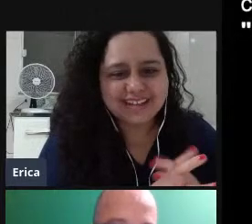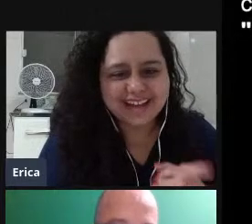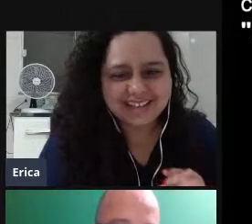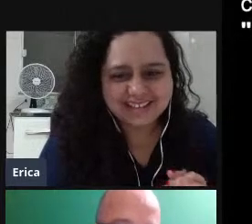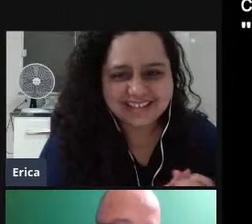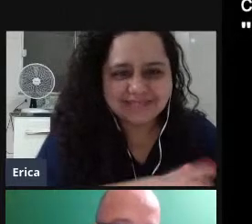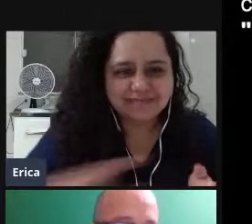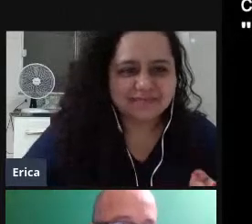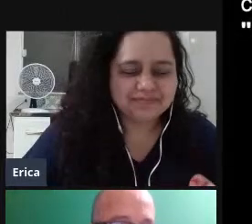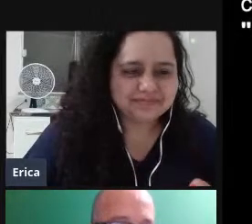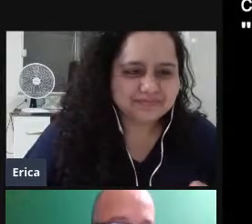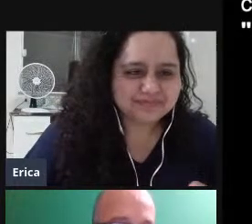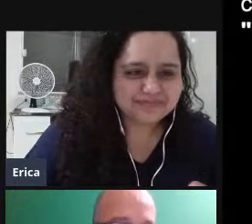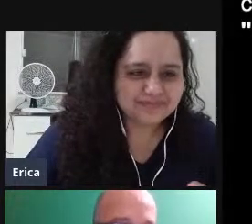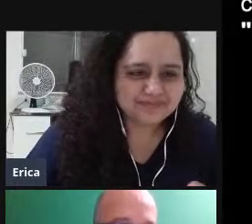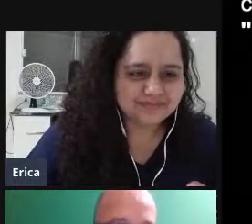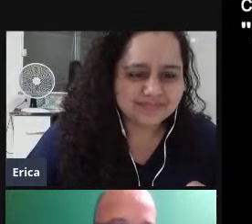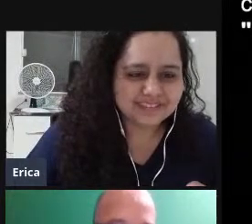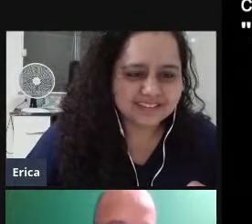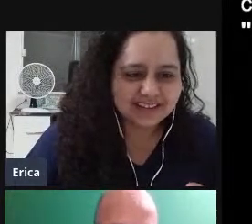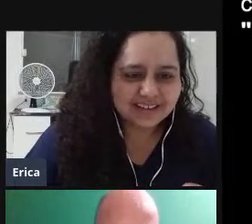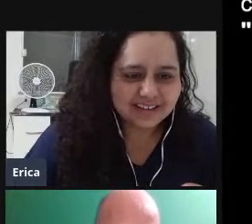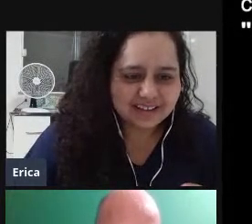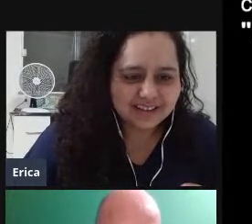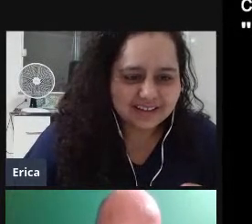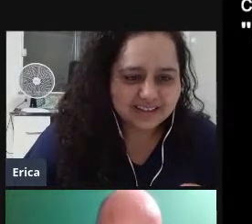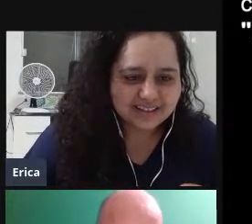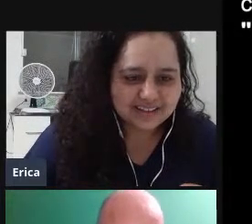Continuar, na verdade, né?